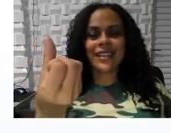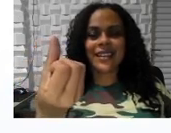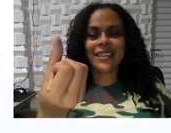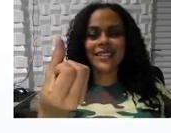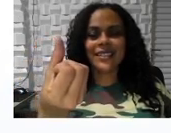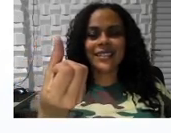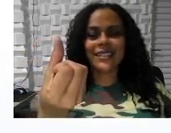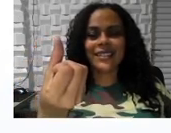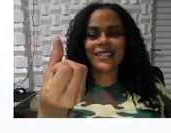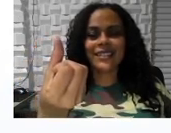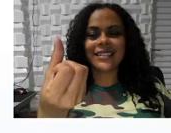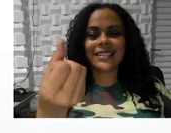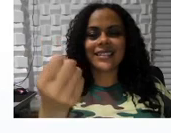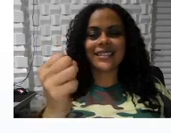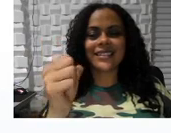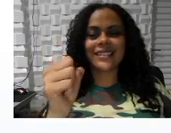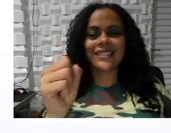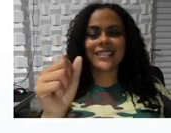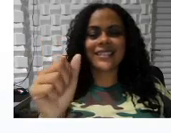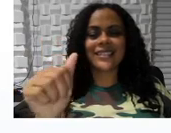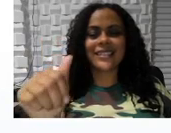6,